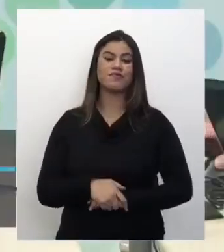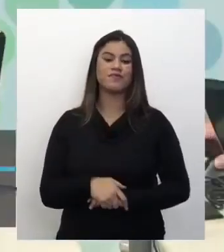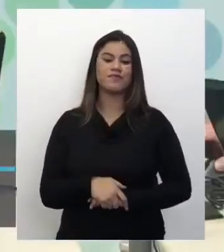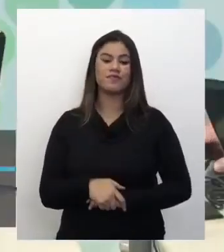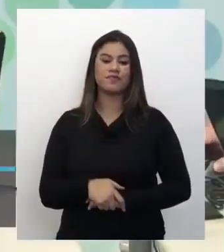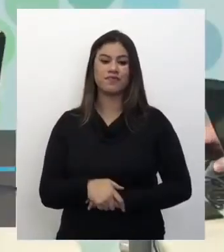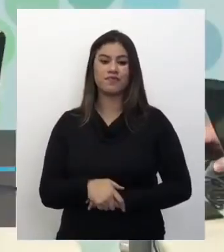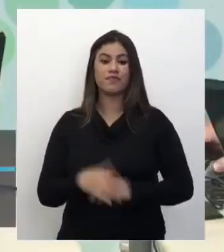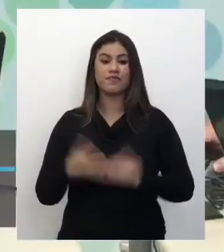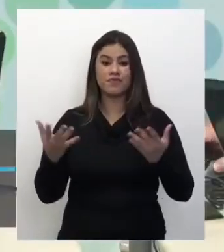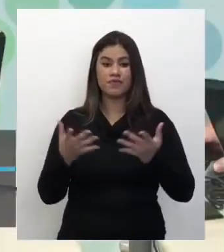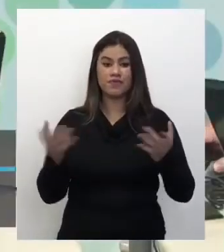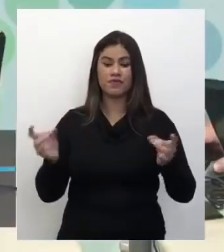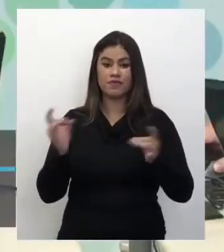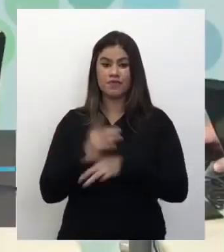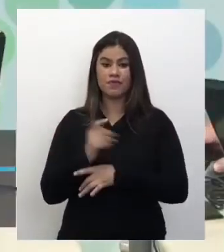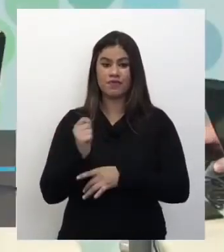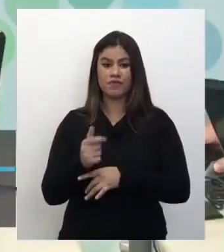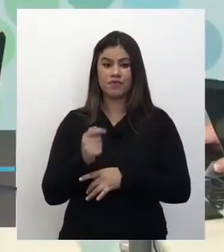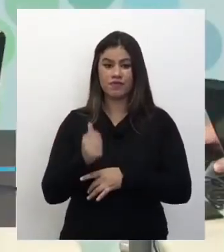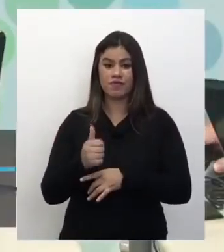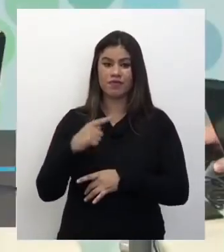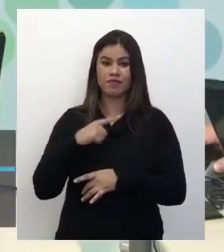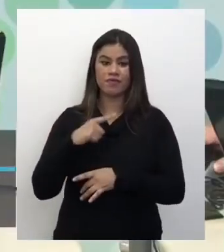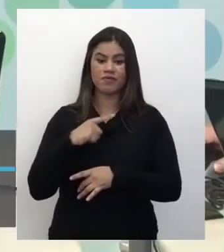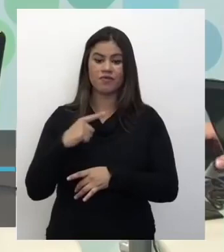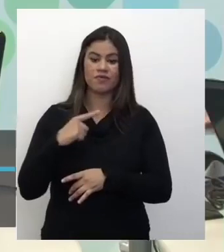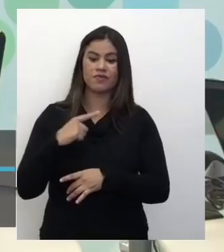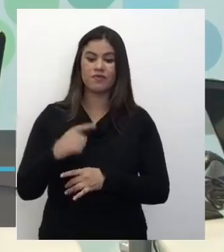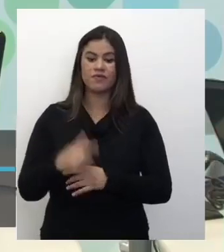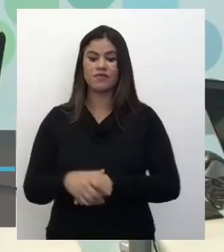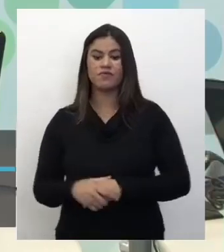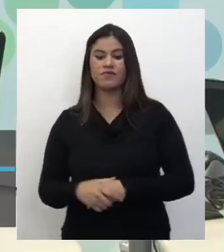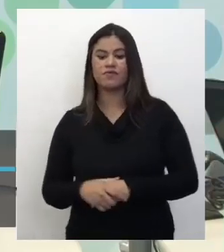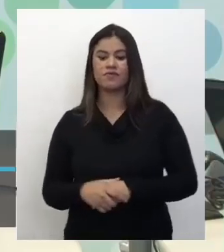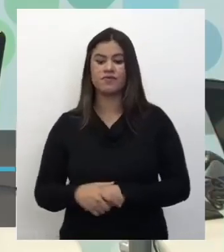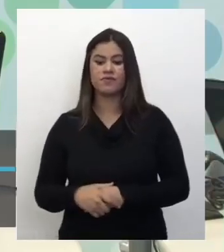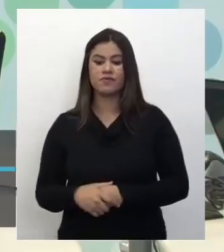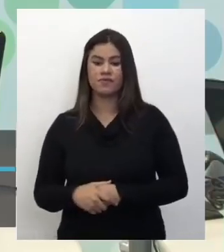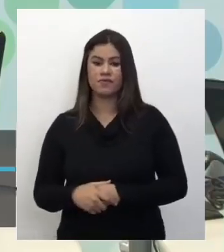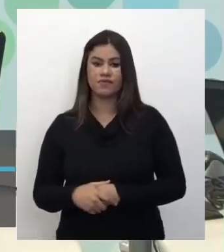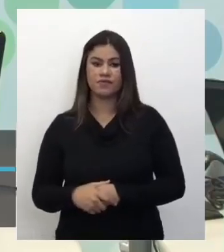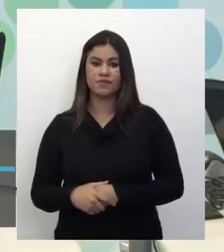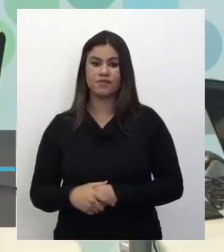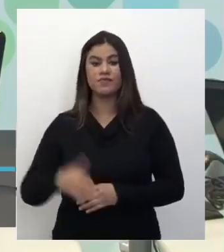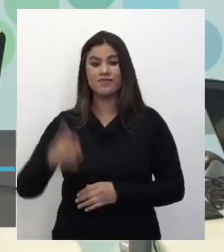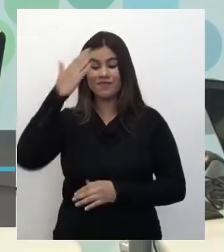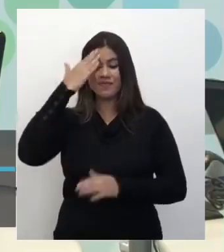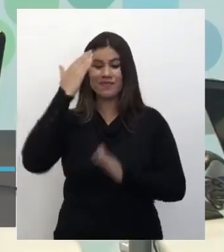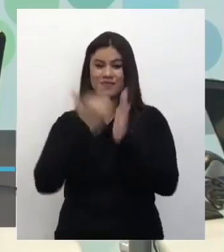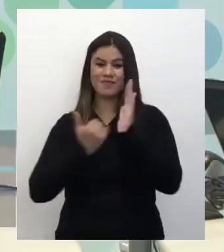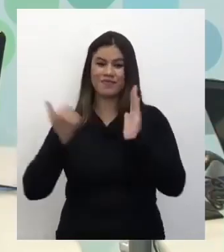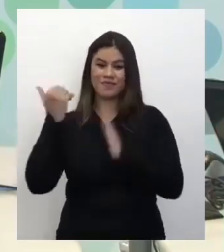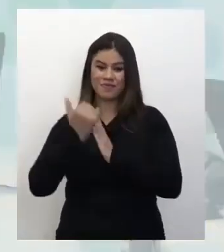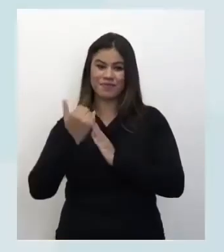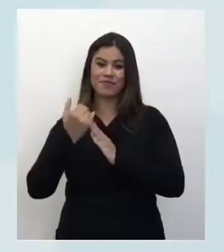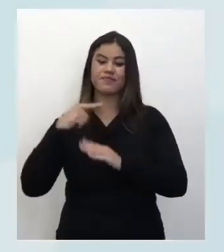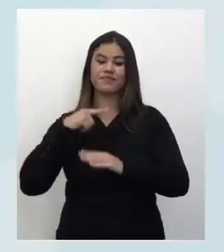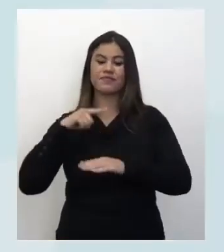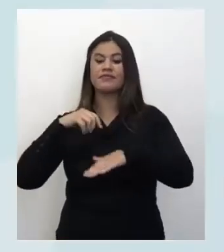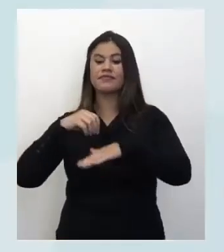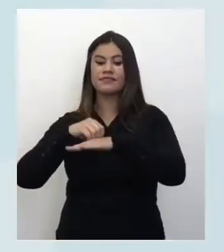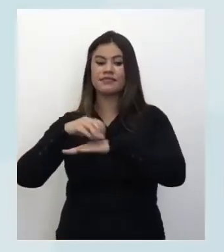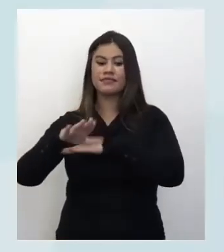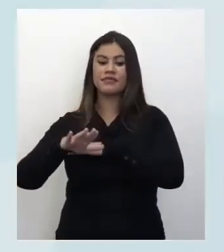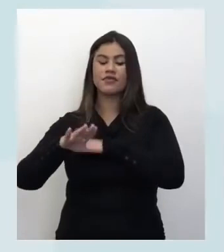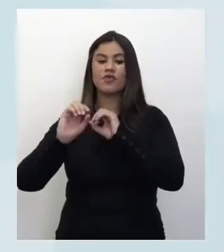gente consiga finalizar a aula, nós vamos para o nosso... para saber mais. Então, vai ficar aí para vocês uma dica, que é um